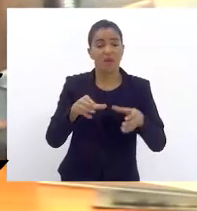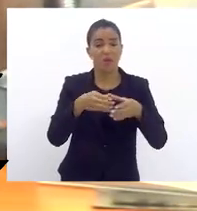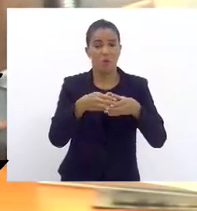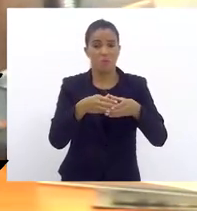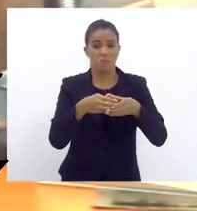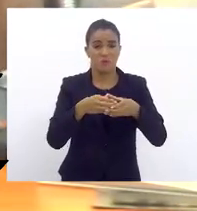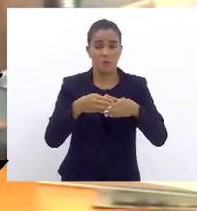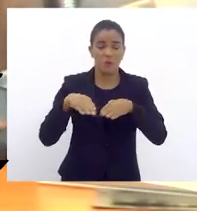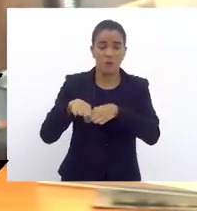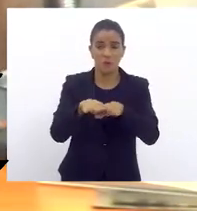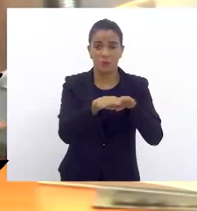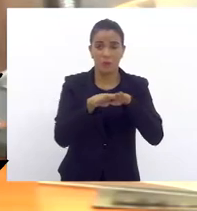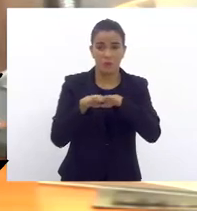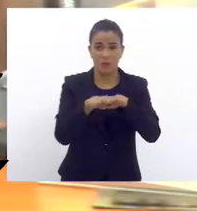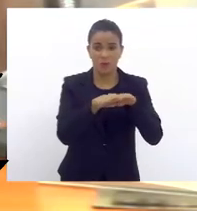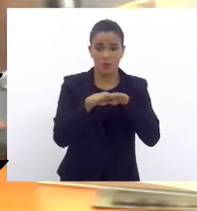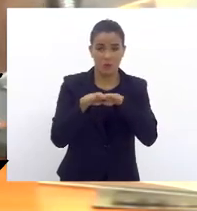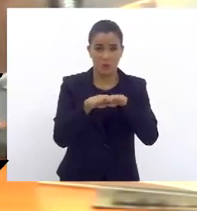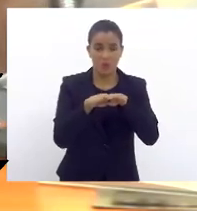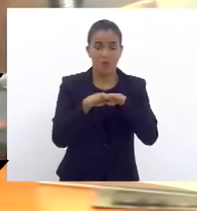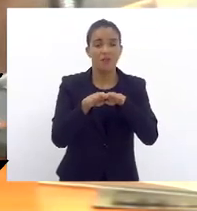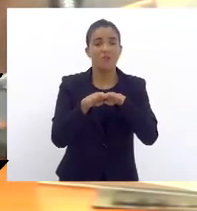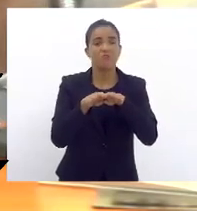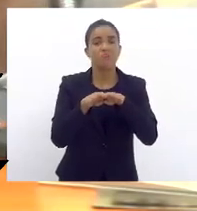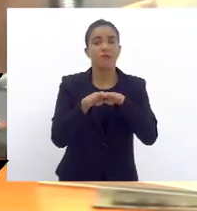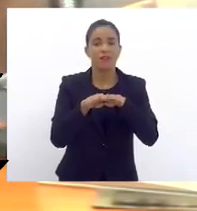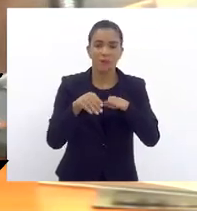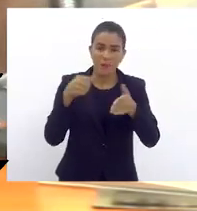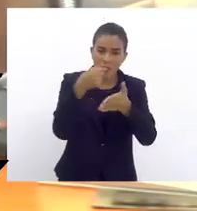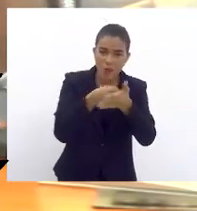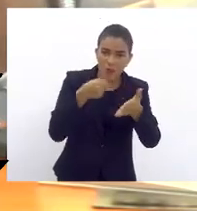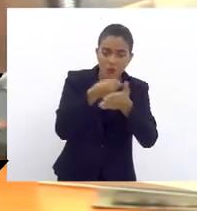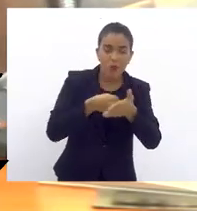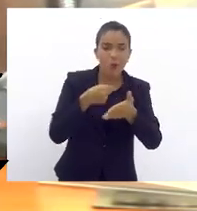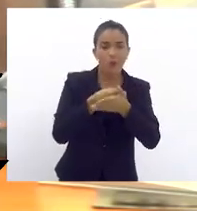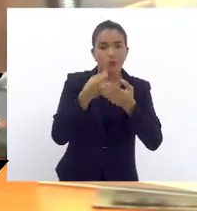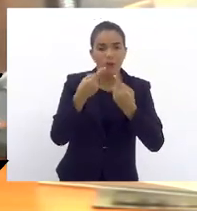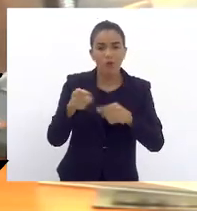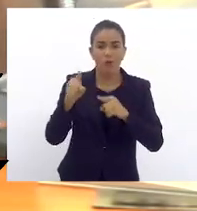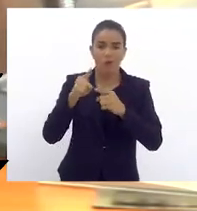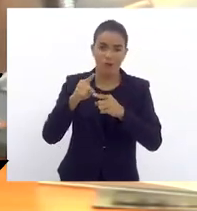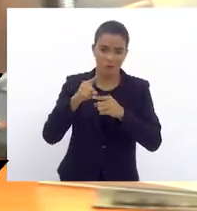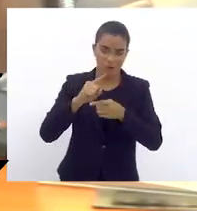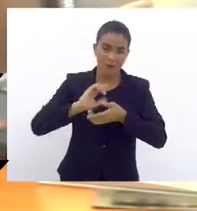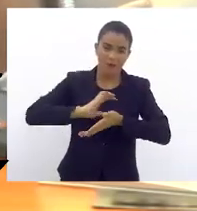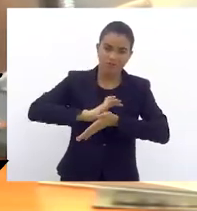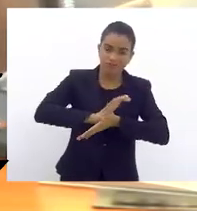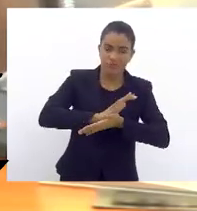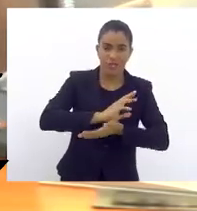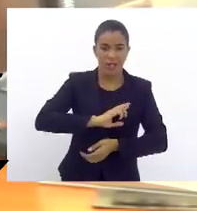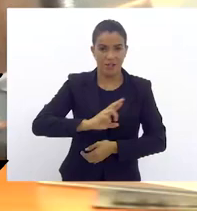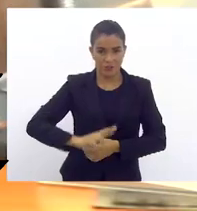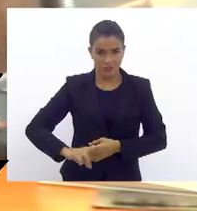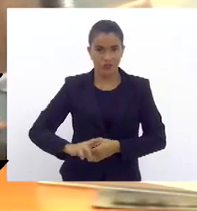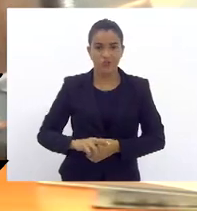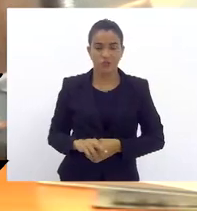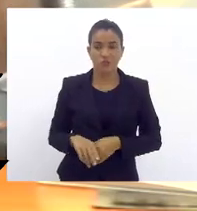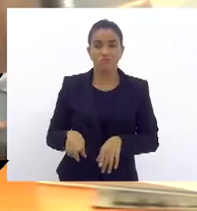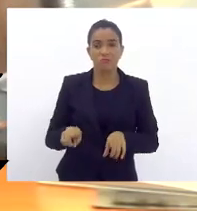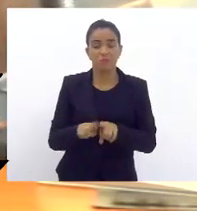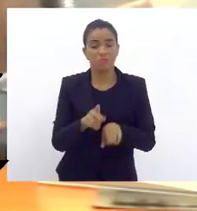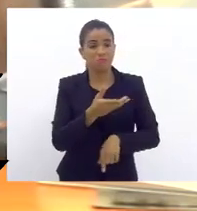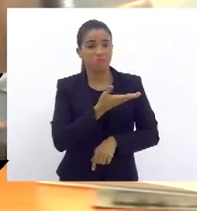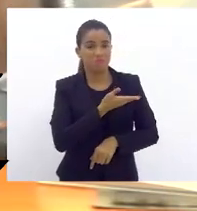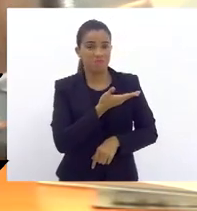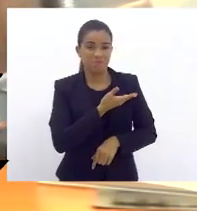igualdade de idade e luta contra tolerância pela tolerância religiosa nosso amigo